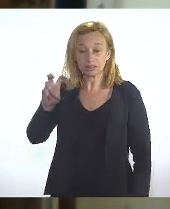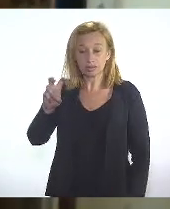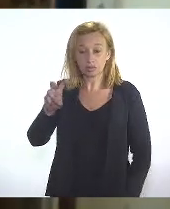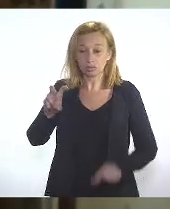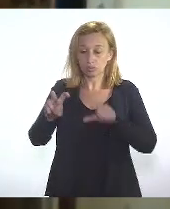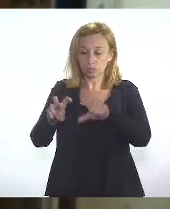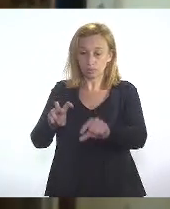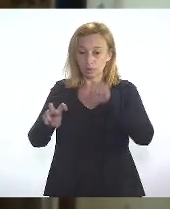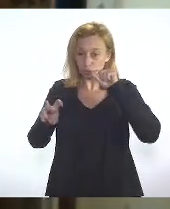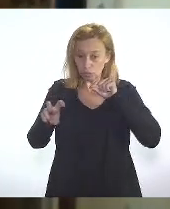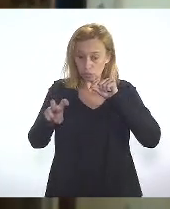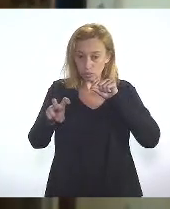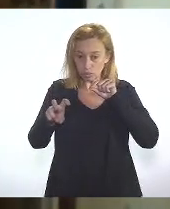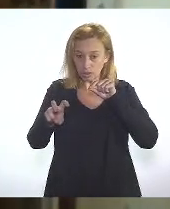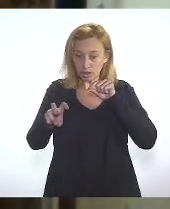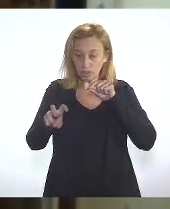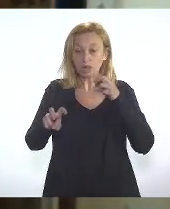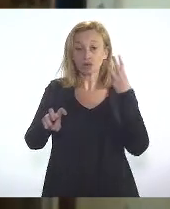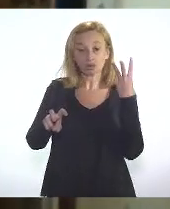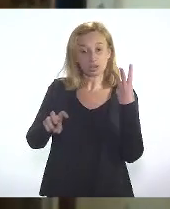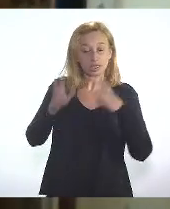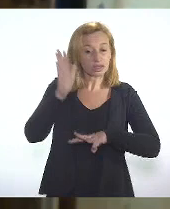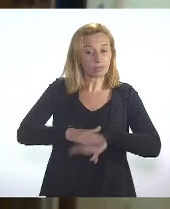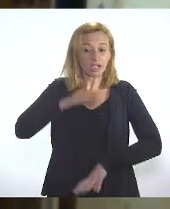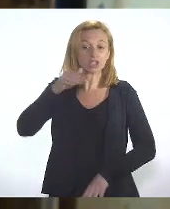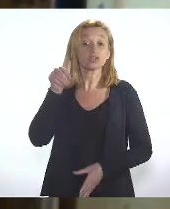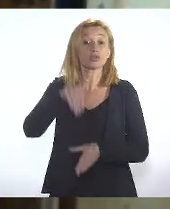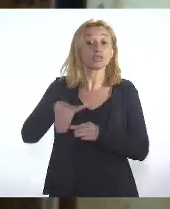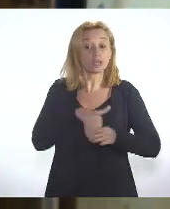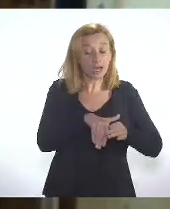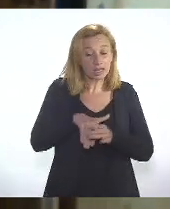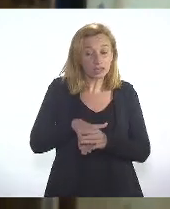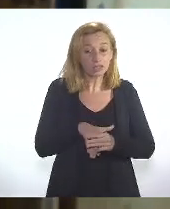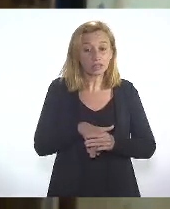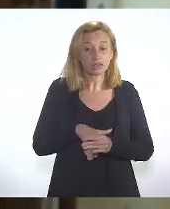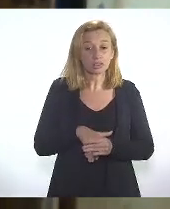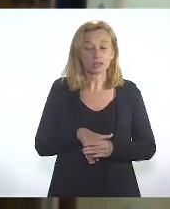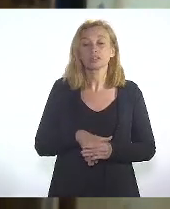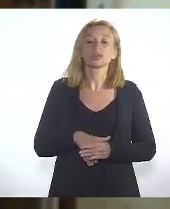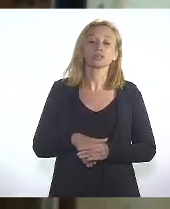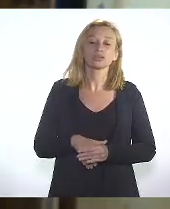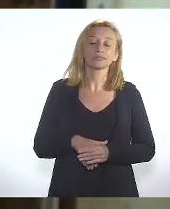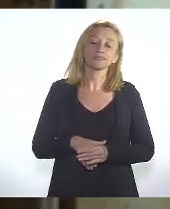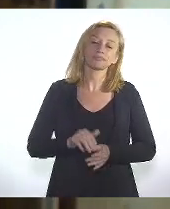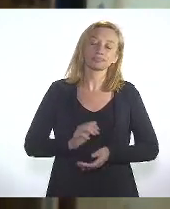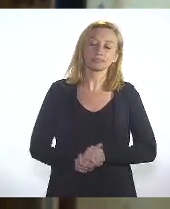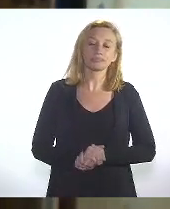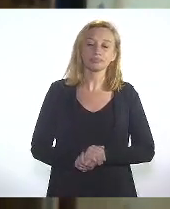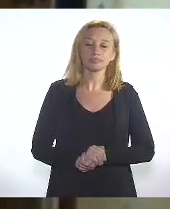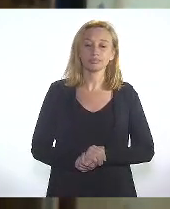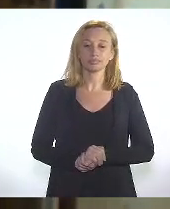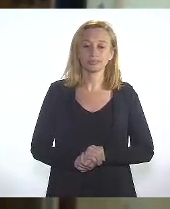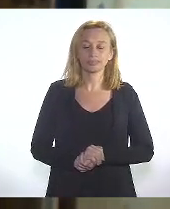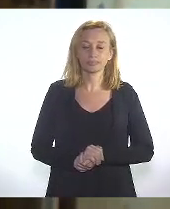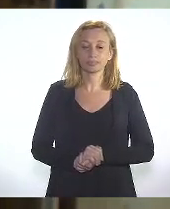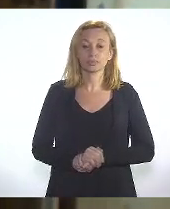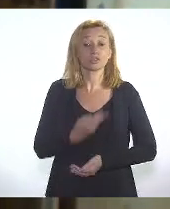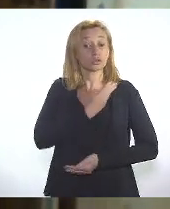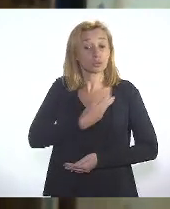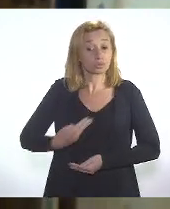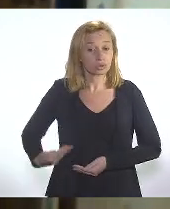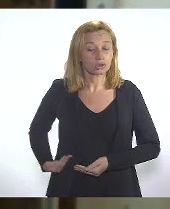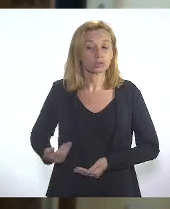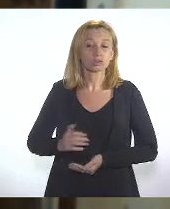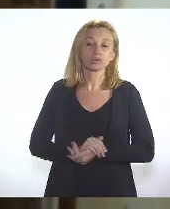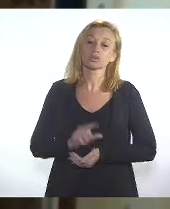candidaturas, os 3 mais votados virão em lista tríplice para o